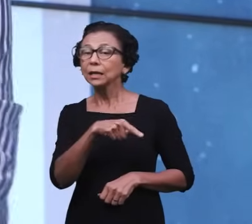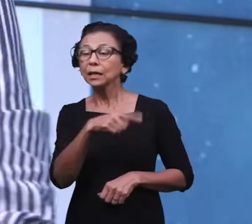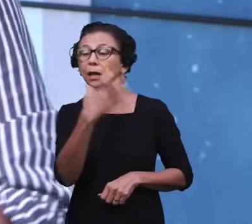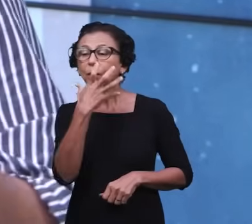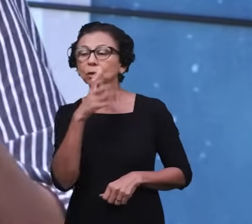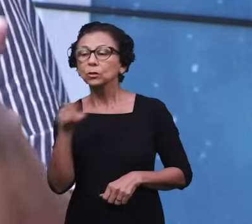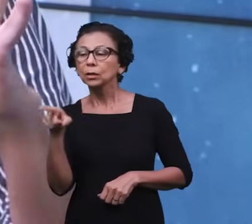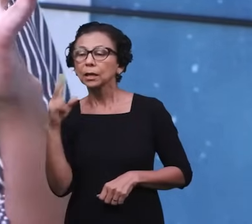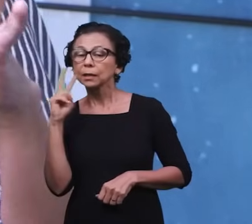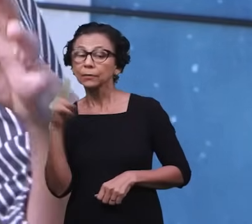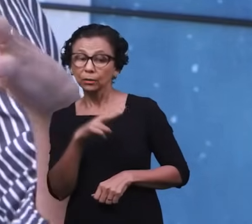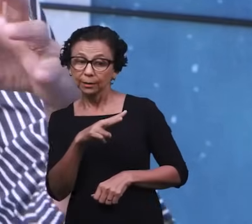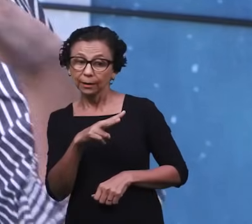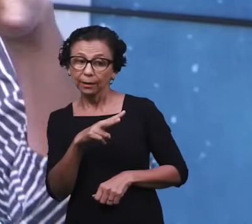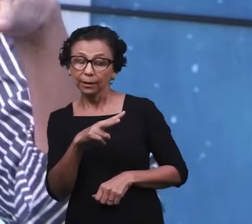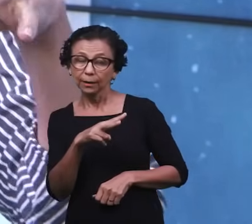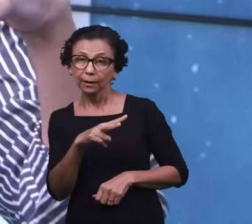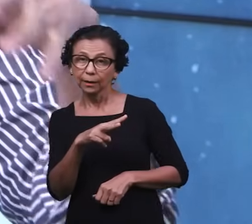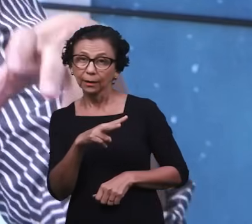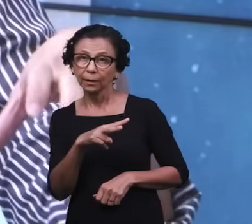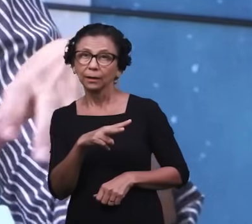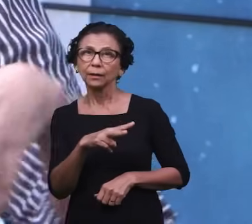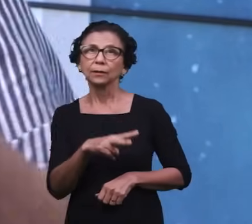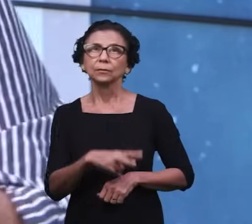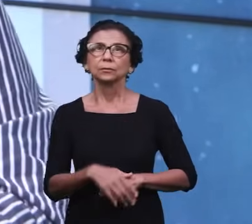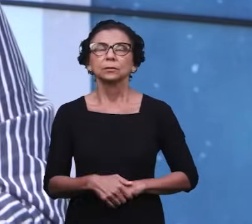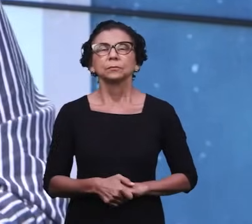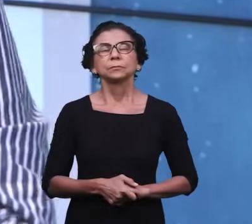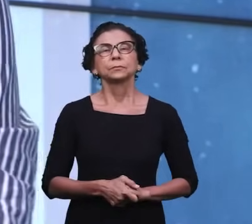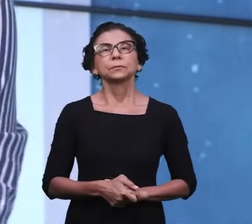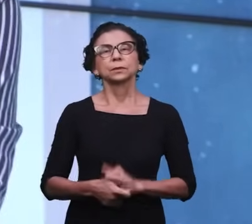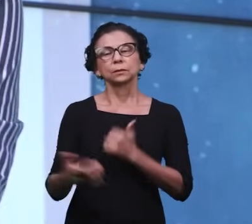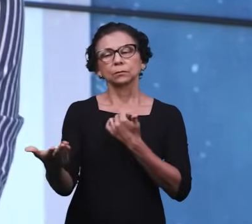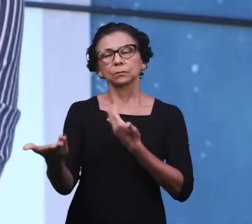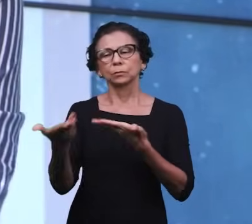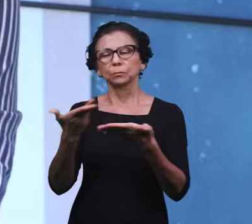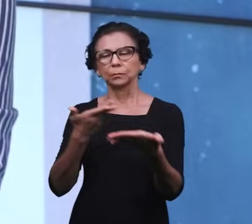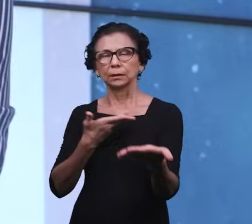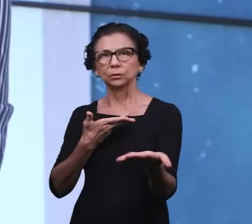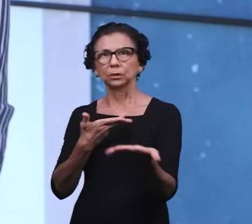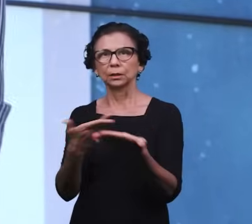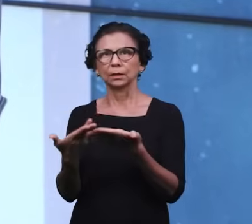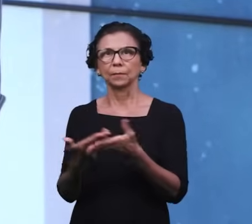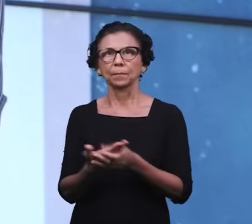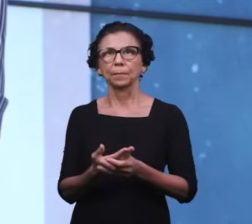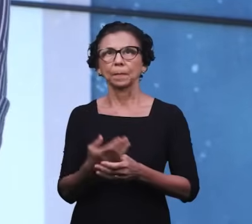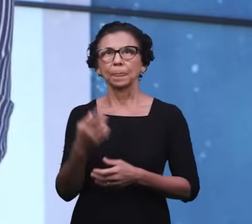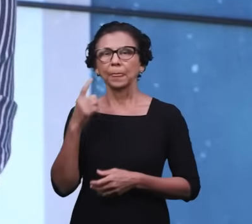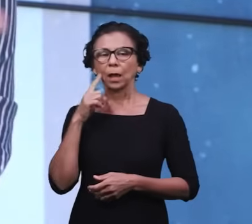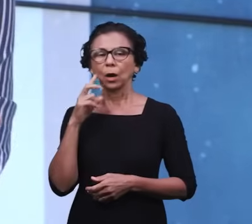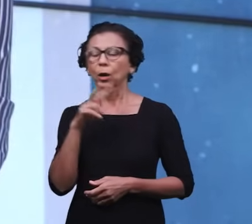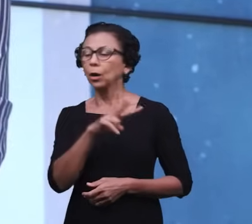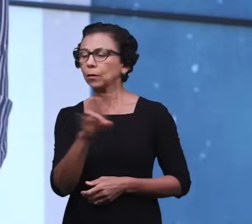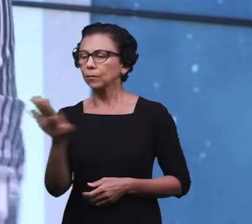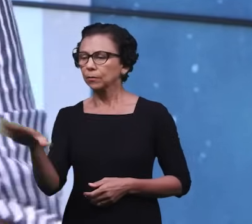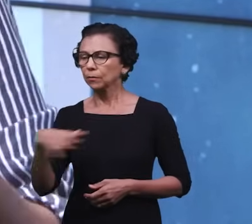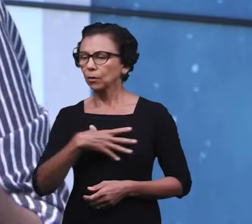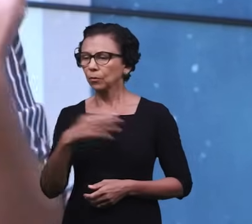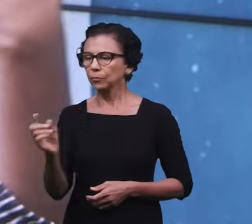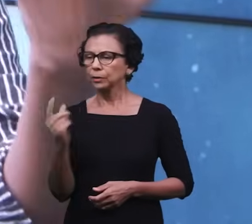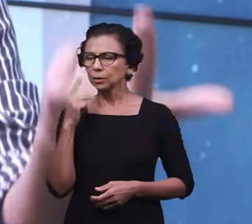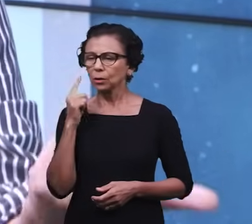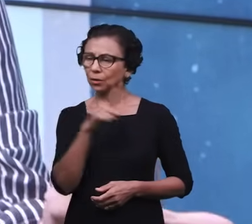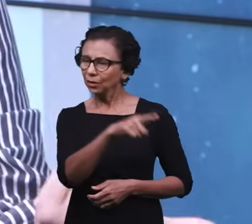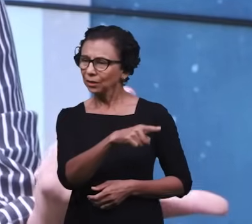olhar? Porque mostra o quê? A atenção compartilhada. Quando eu mostro, olha para lá, eu estou compartilhando com você, eu